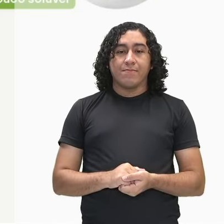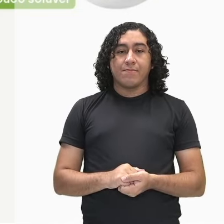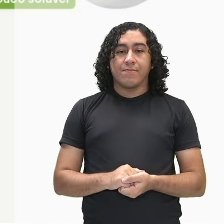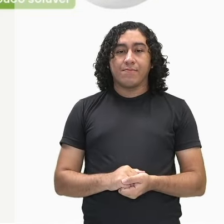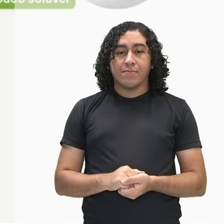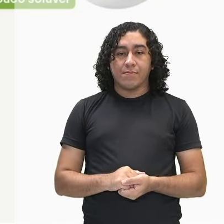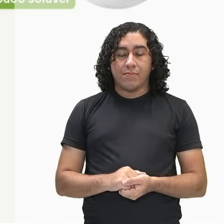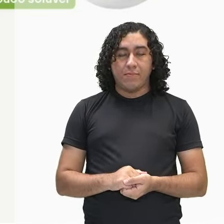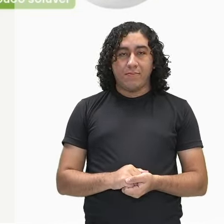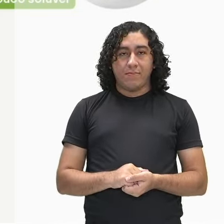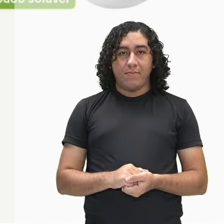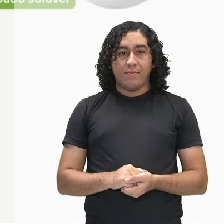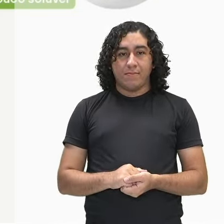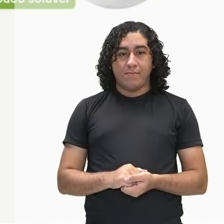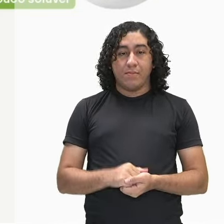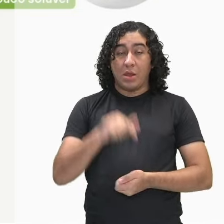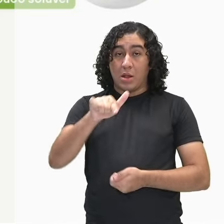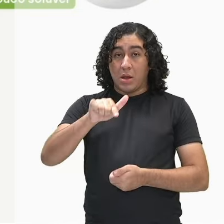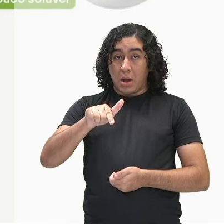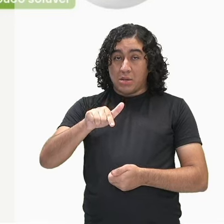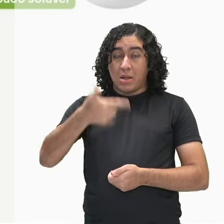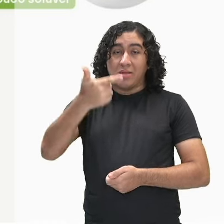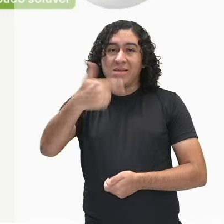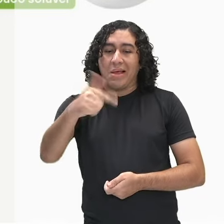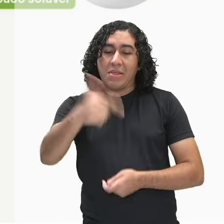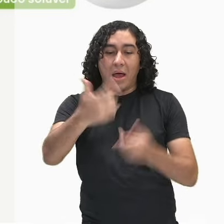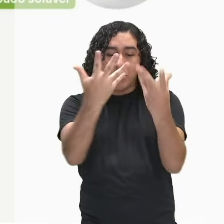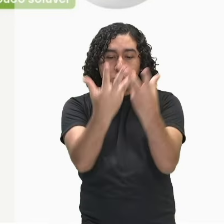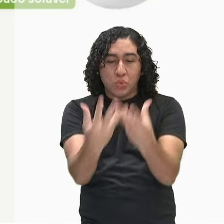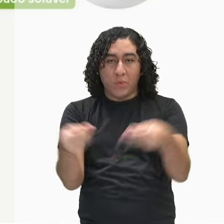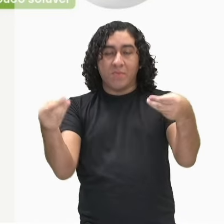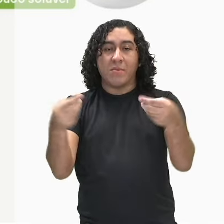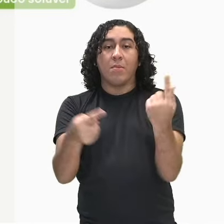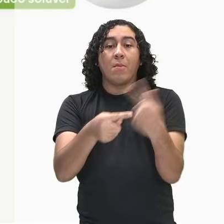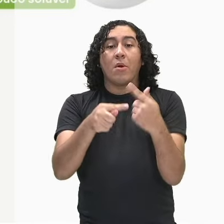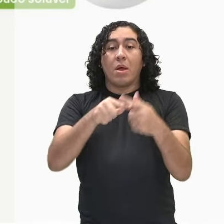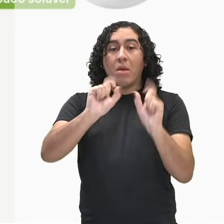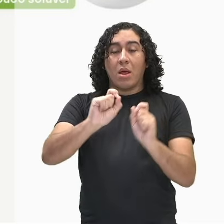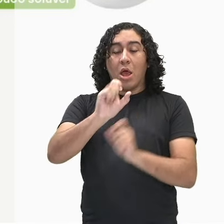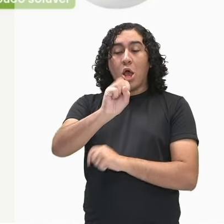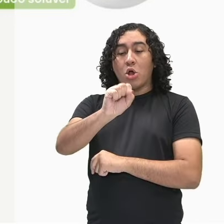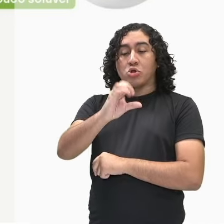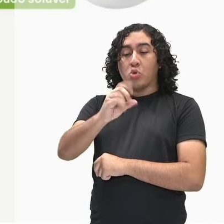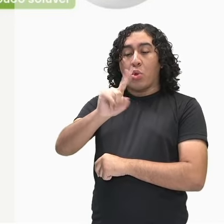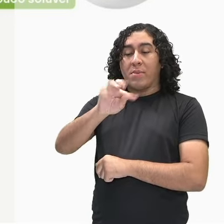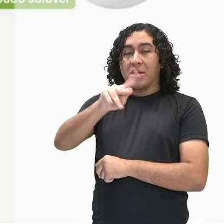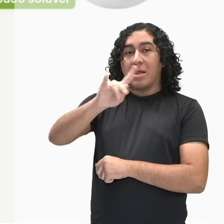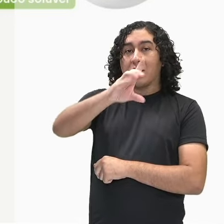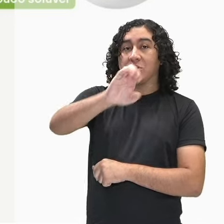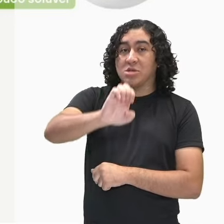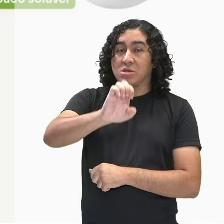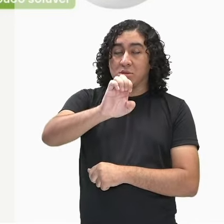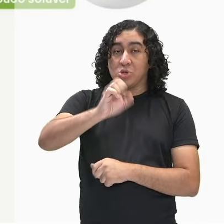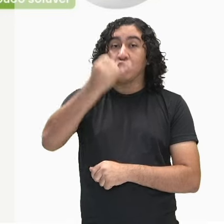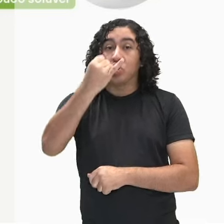ter uma solubilidade, tá? Porque a solubilidade a gente só tem quando